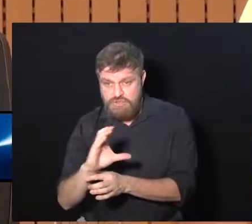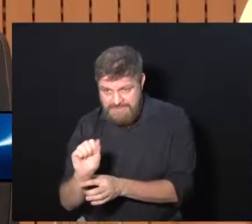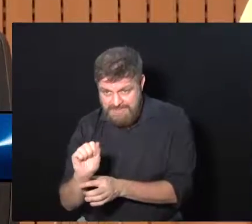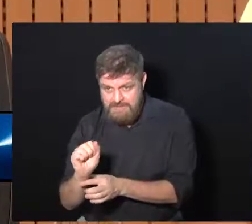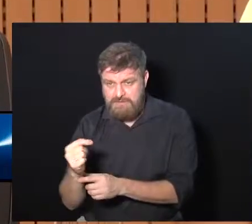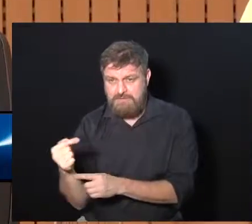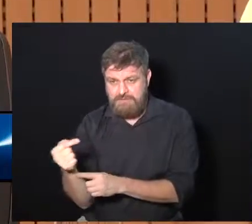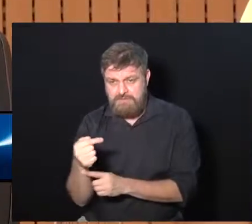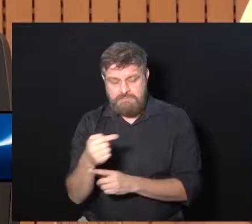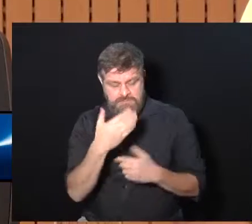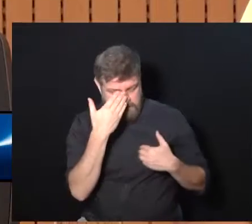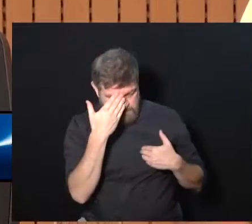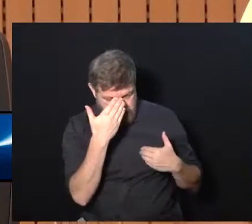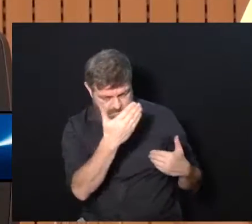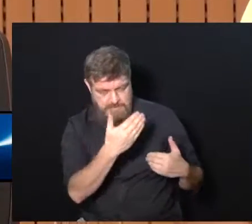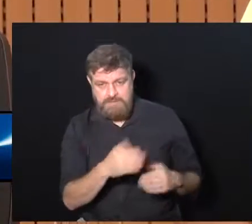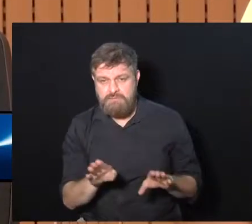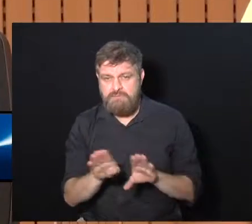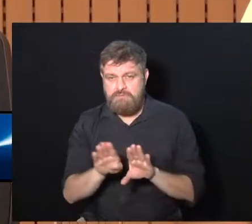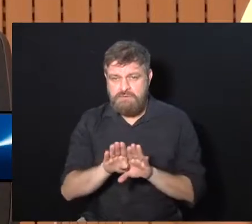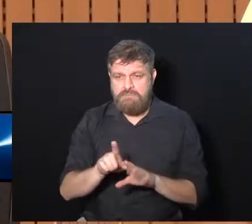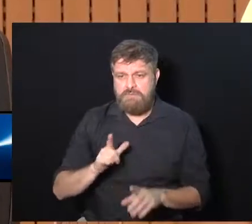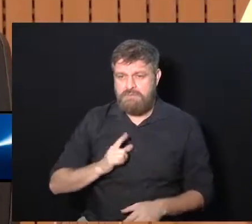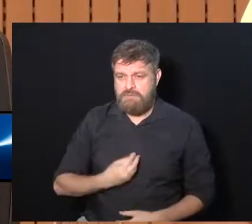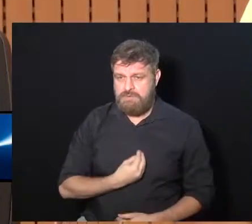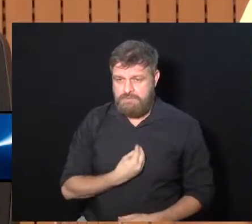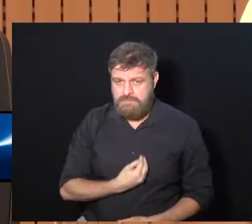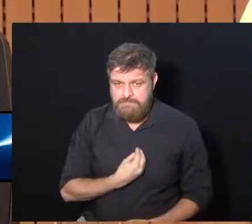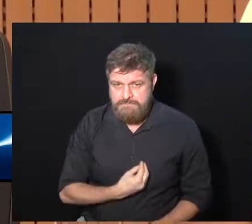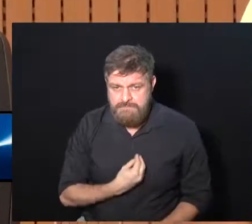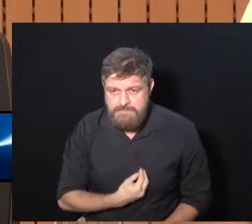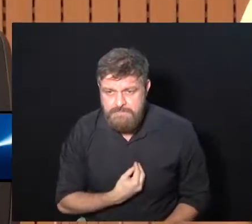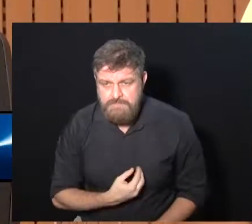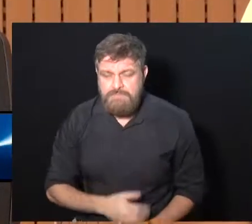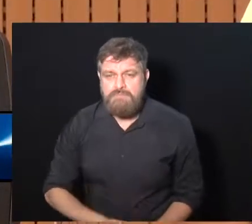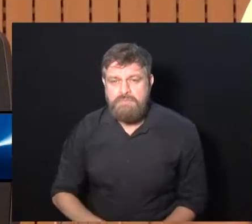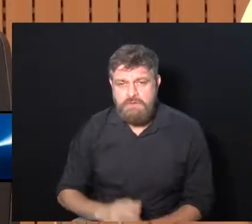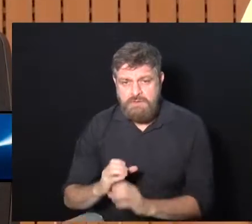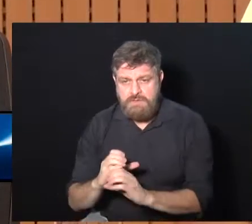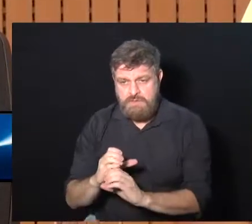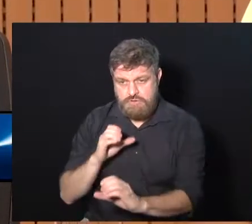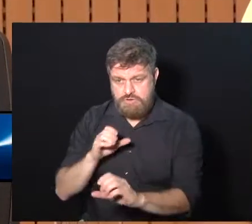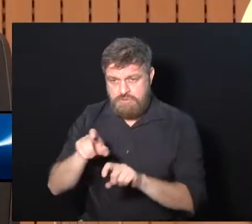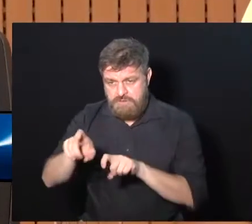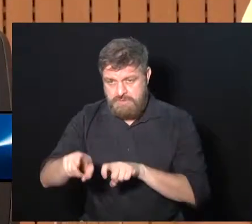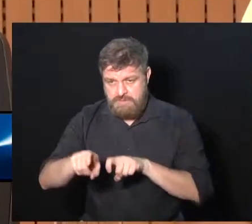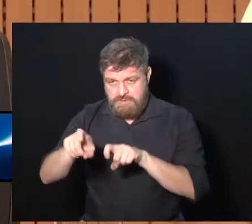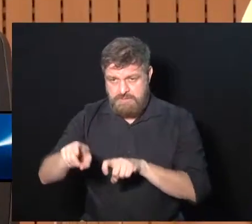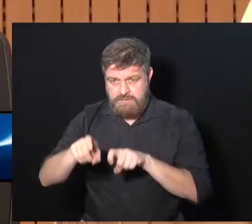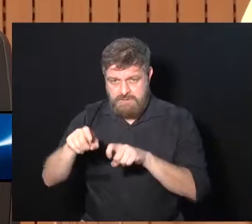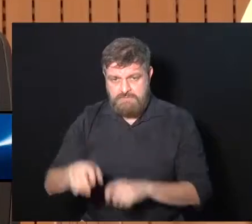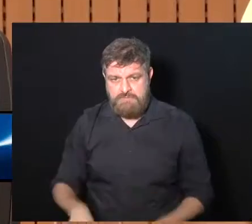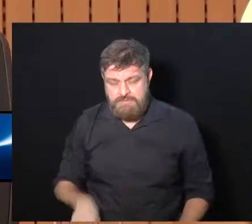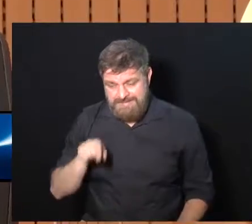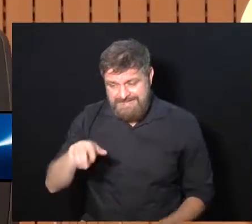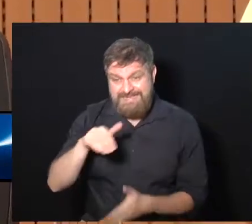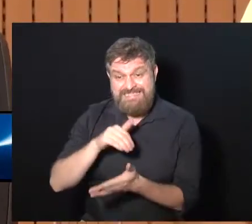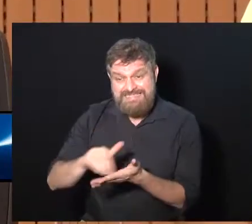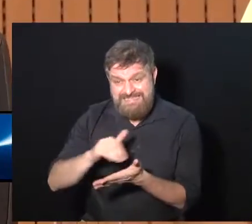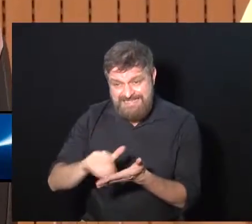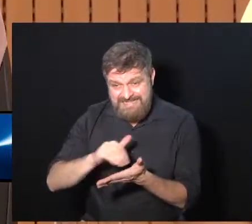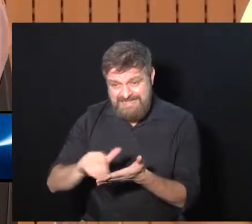presença. E agradecer também a presença da Maria Cláudia, que é engenheira agrônoma na Secretaria de